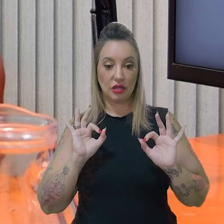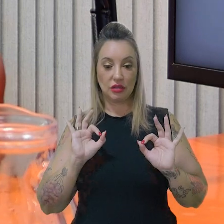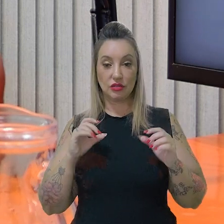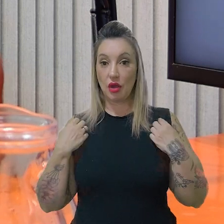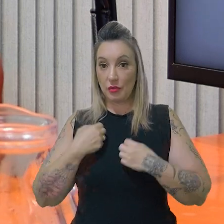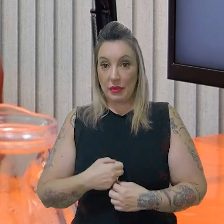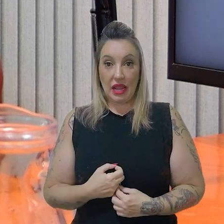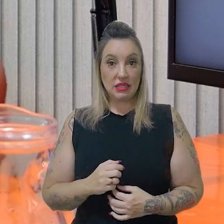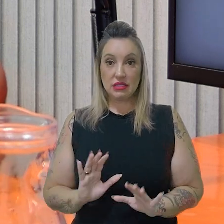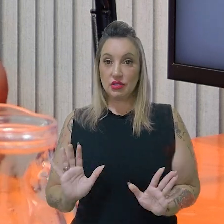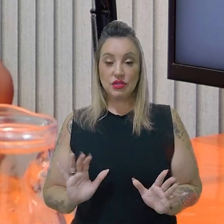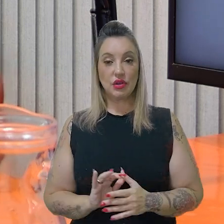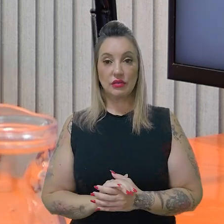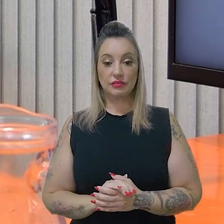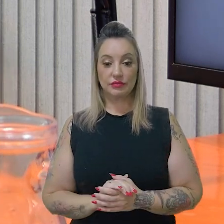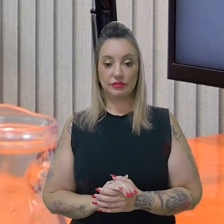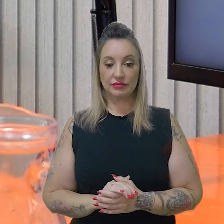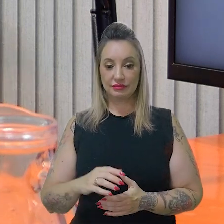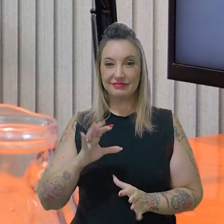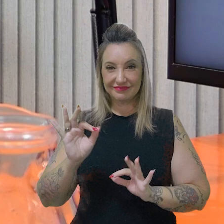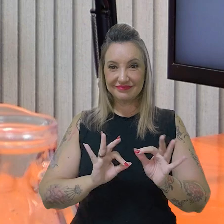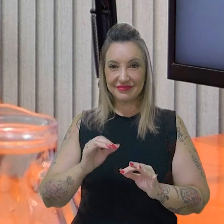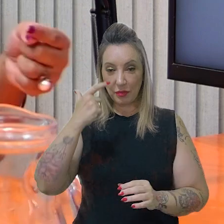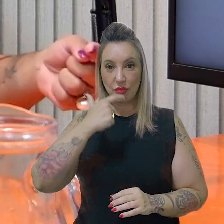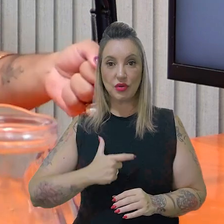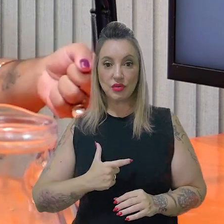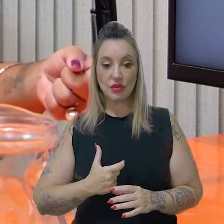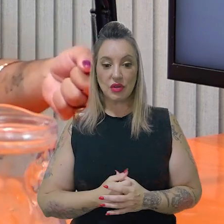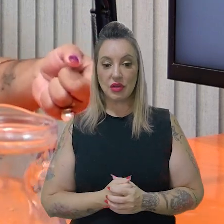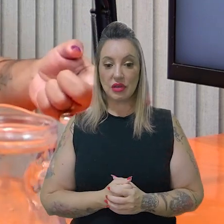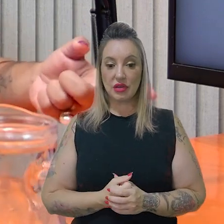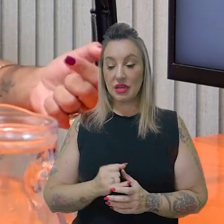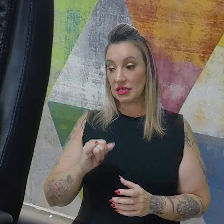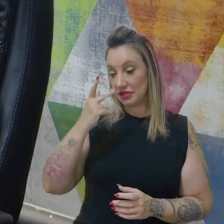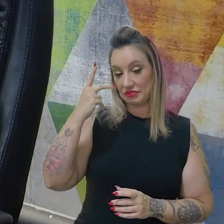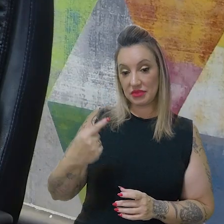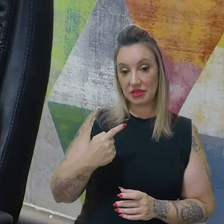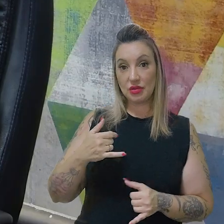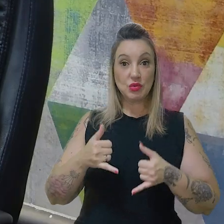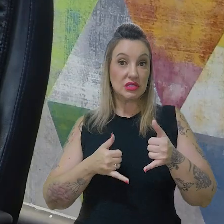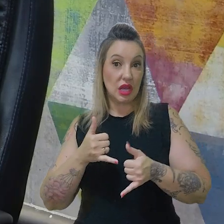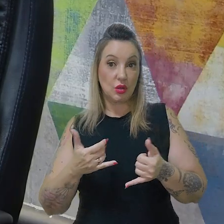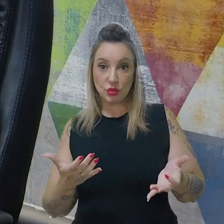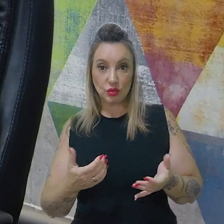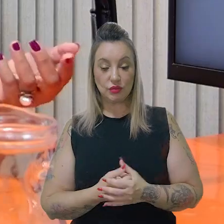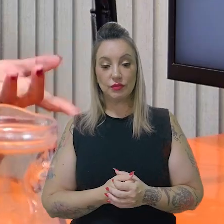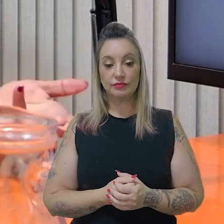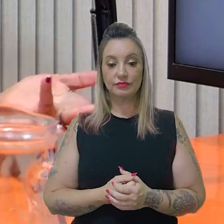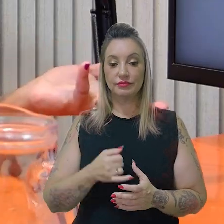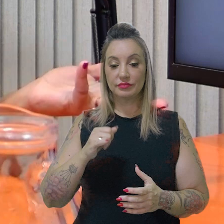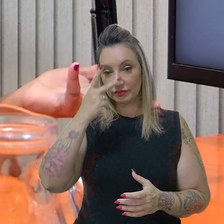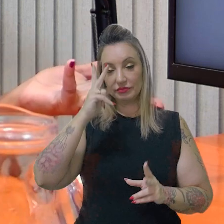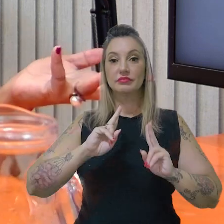blazer uhum exato você tá preparado para aquela postura se a pessoa vai te te um salto né um salto se a pessoa vai te